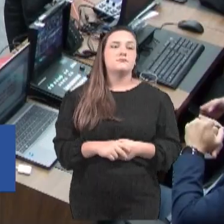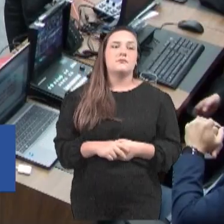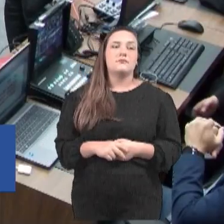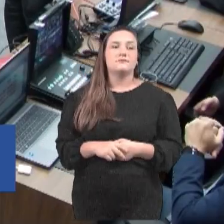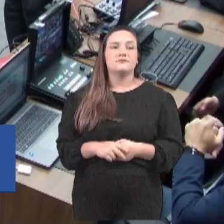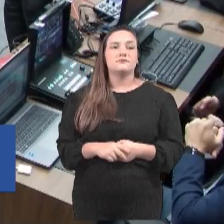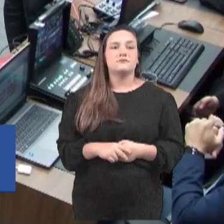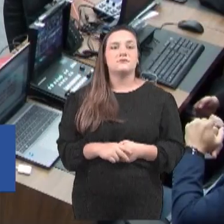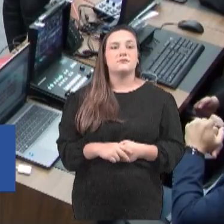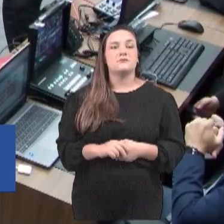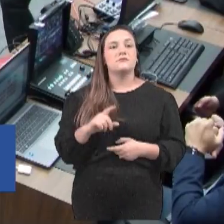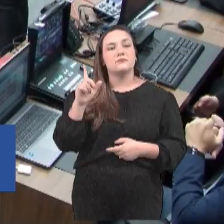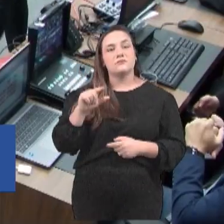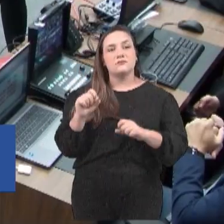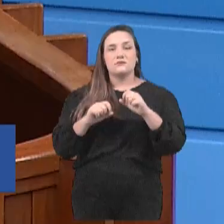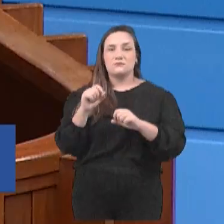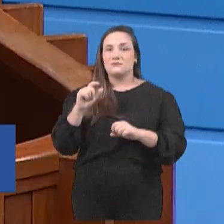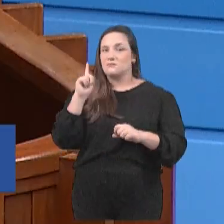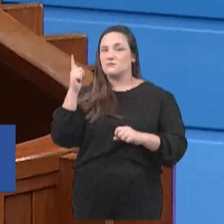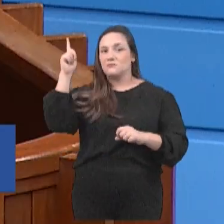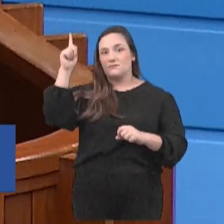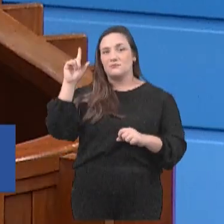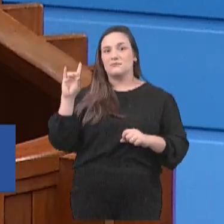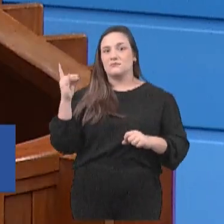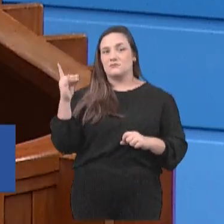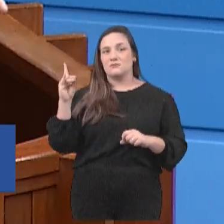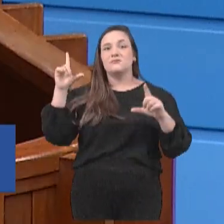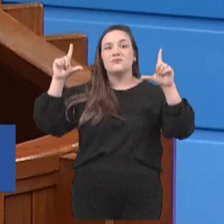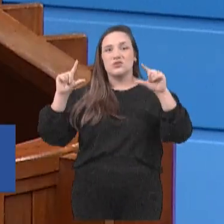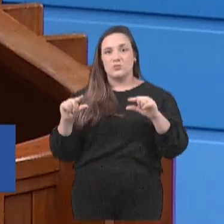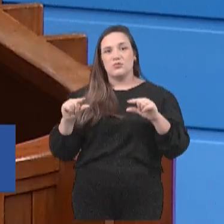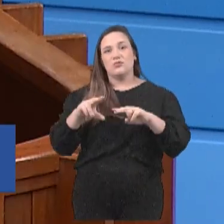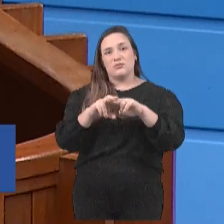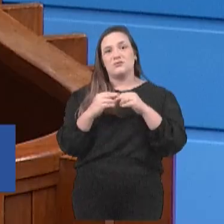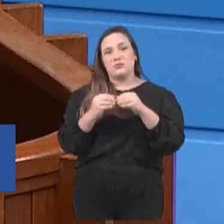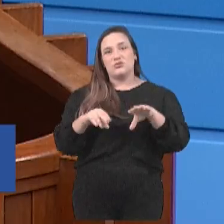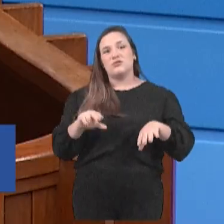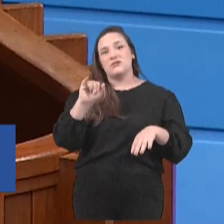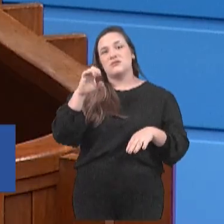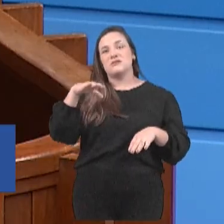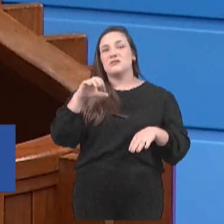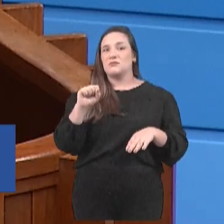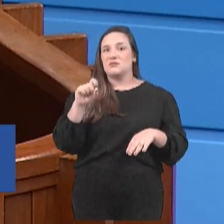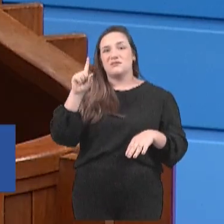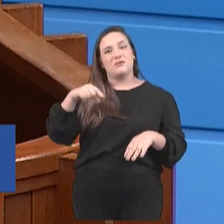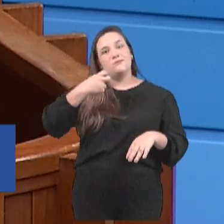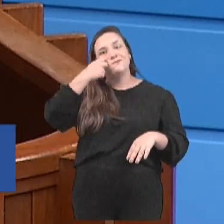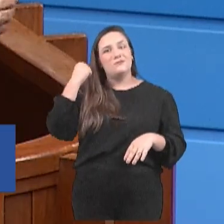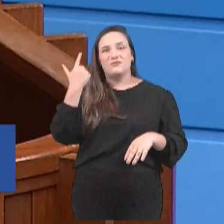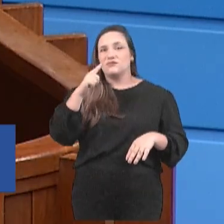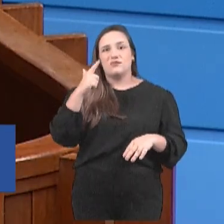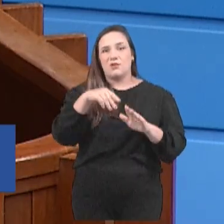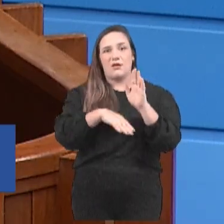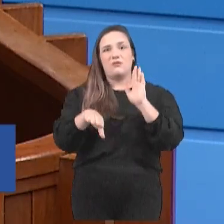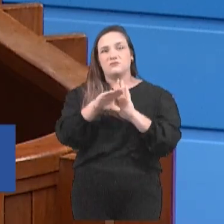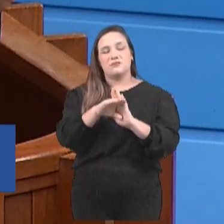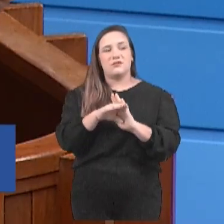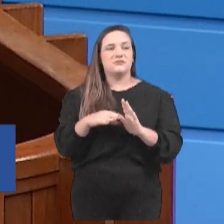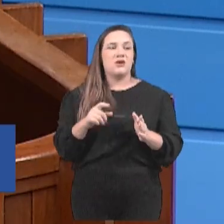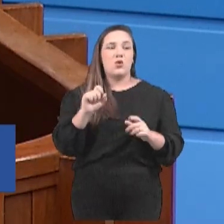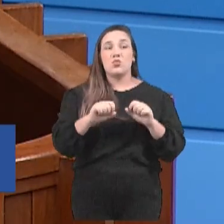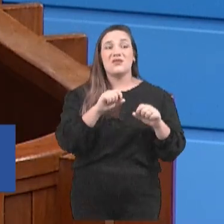do bombeamento de gás que vem da Bolívia e que impacta o ICMS, porque é o maior... é o